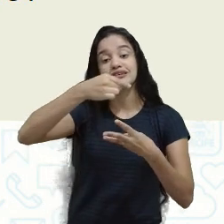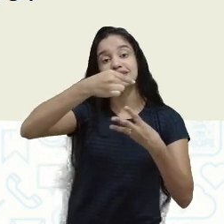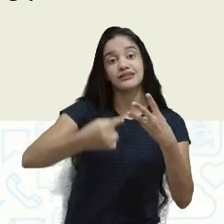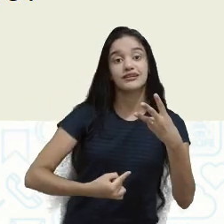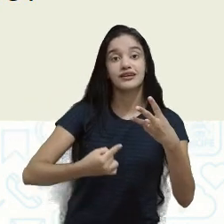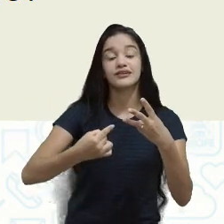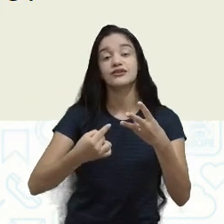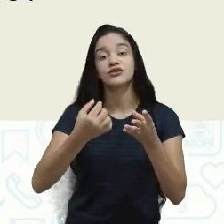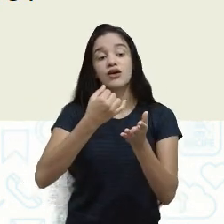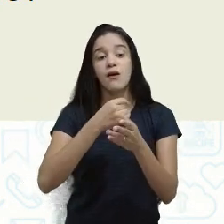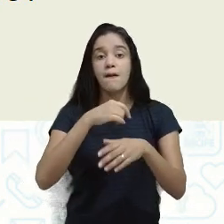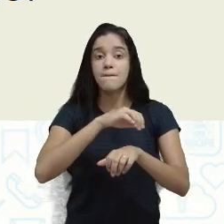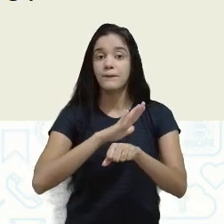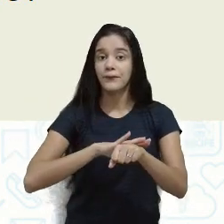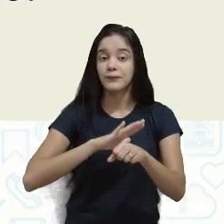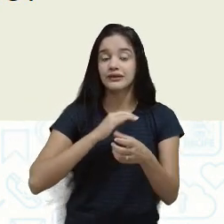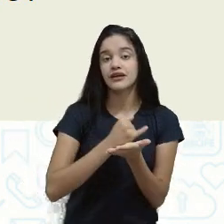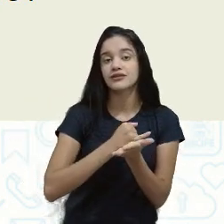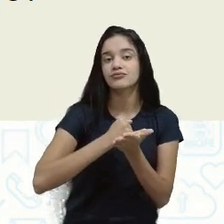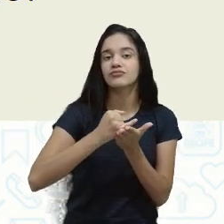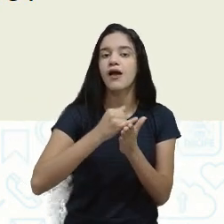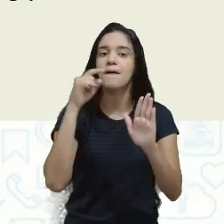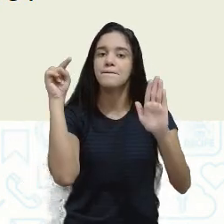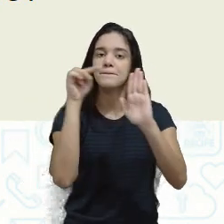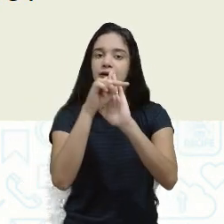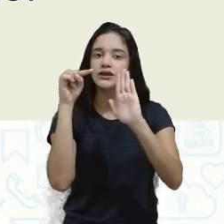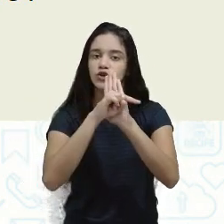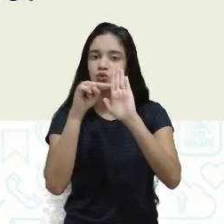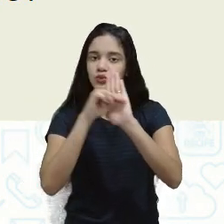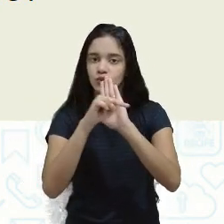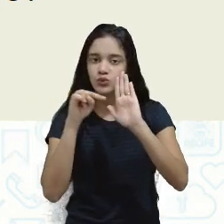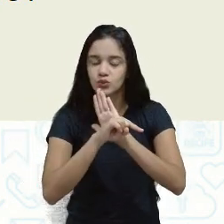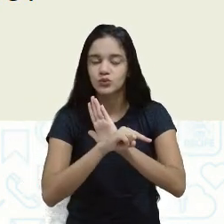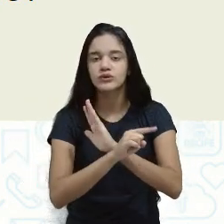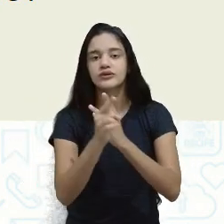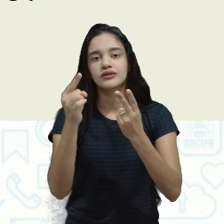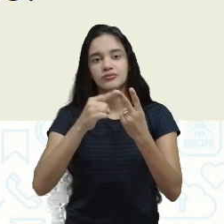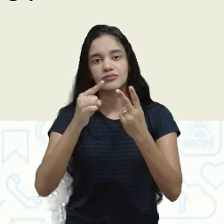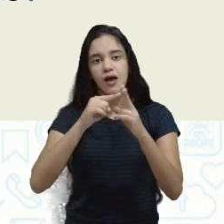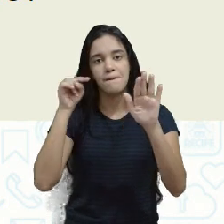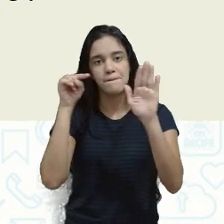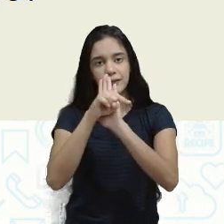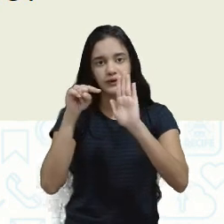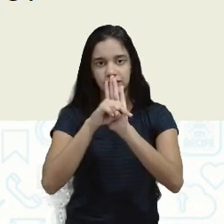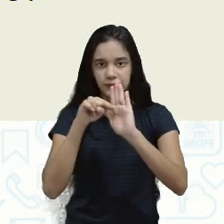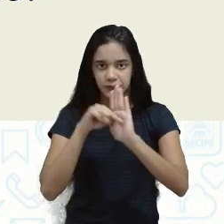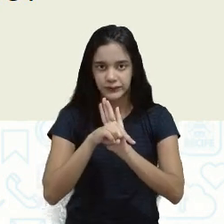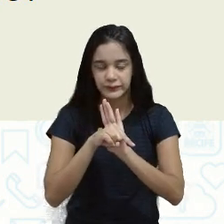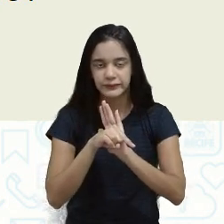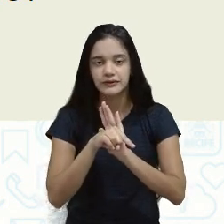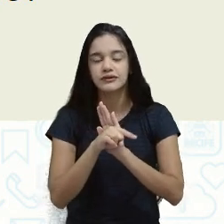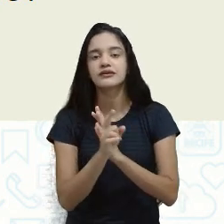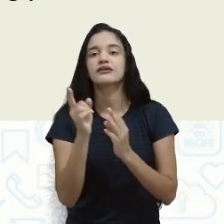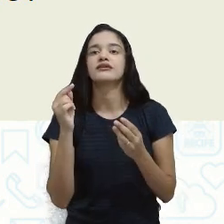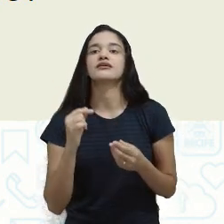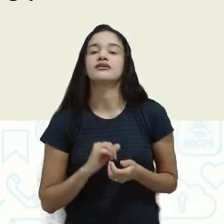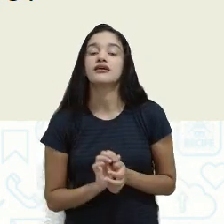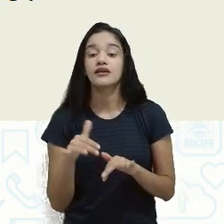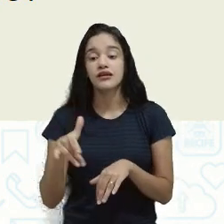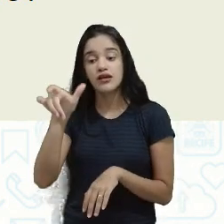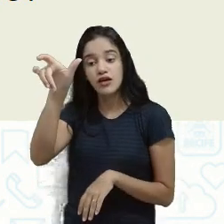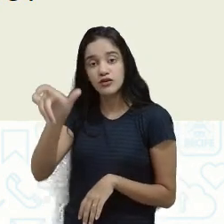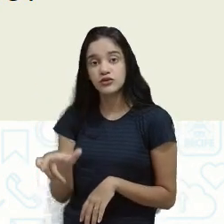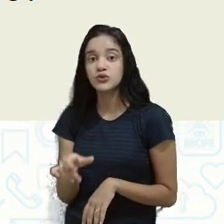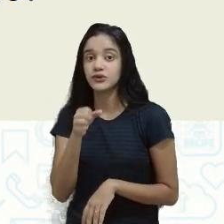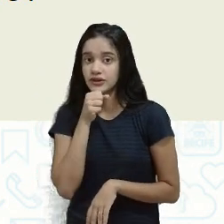uma introdução, as perguntas, não é? Que é feita ao entrevistador, não é? Que o